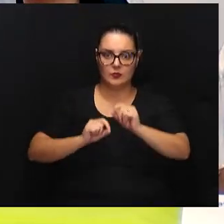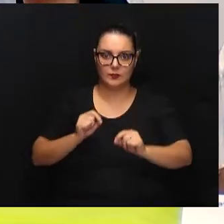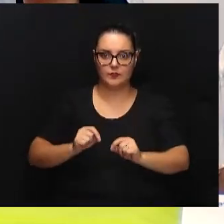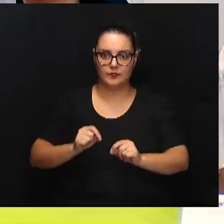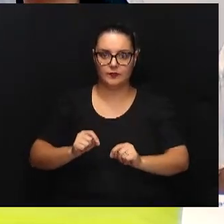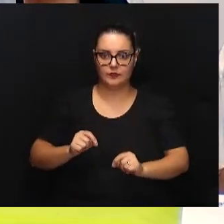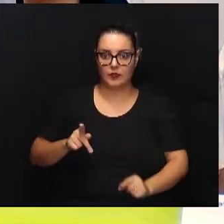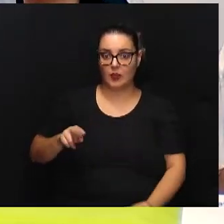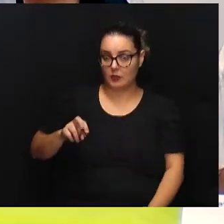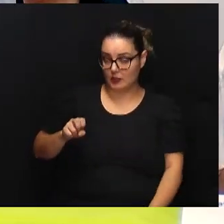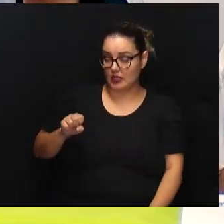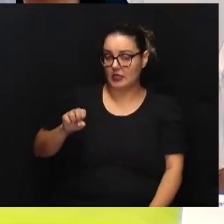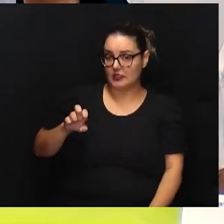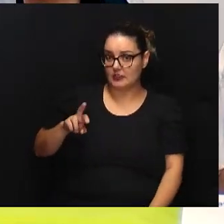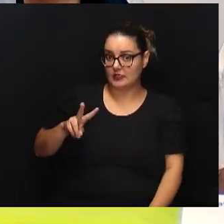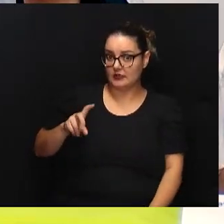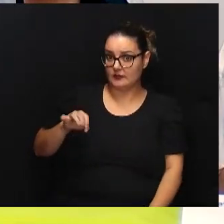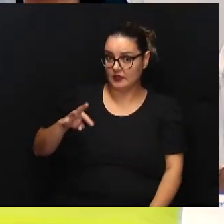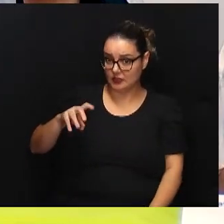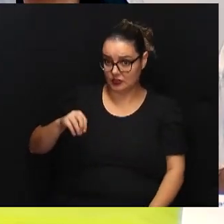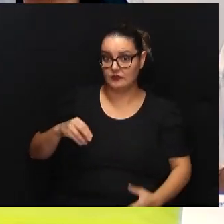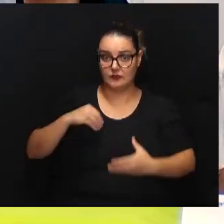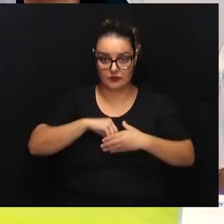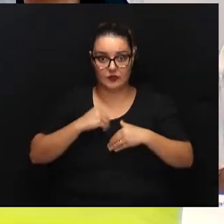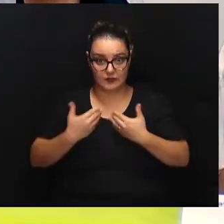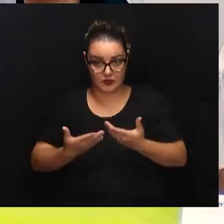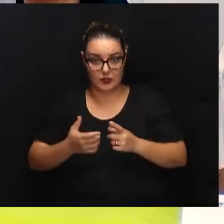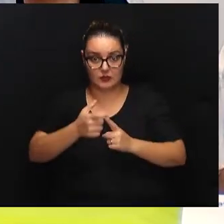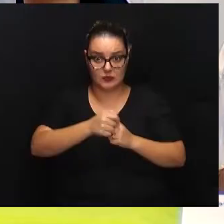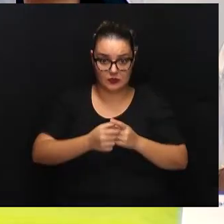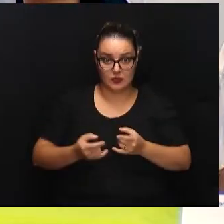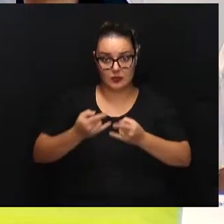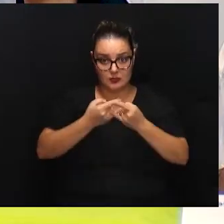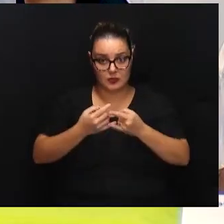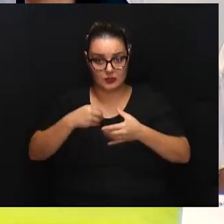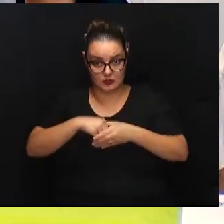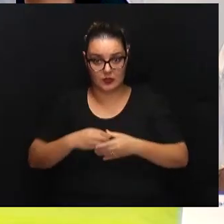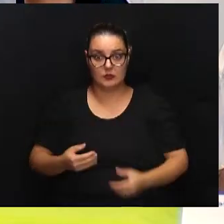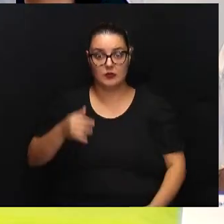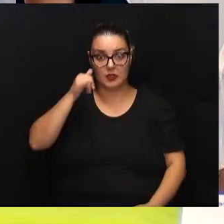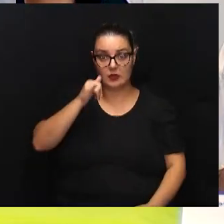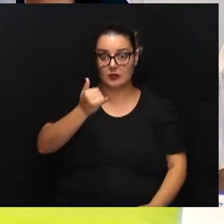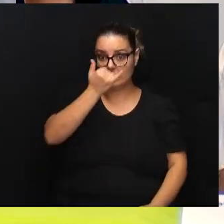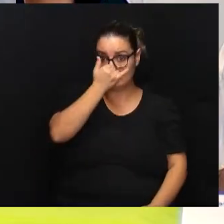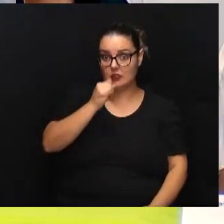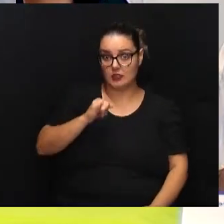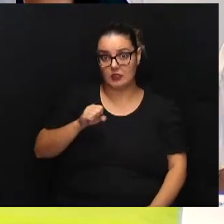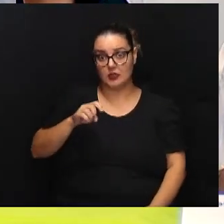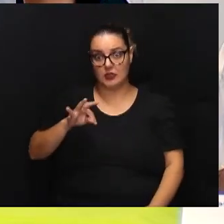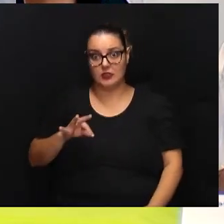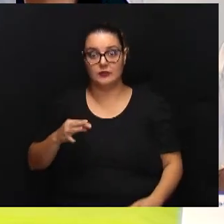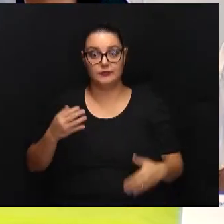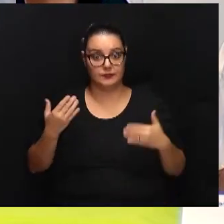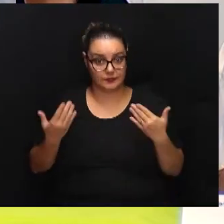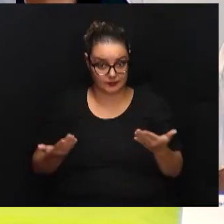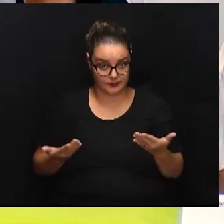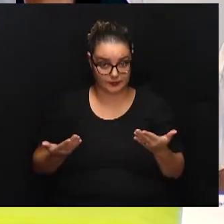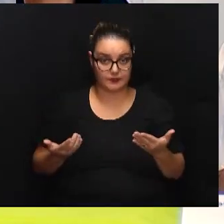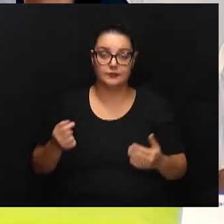são fundamentais para prevenir as ISTs, mesmo assim, o governo do